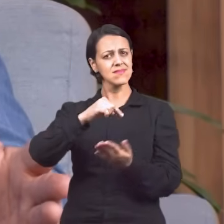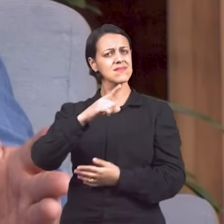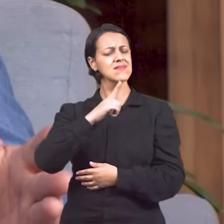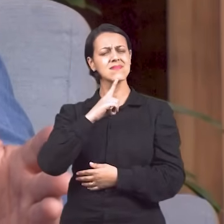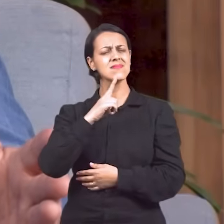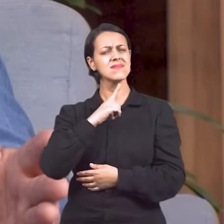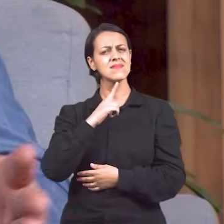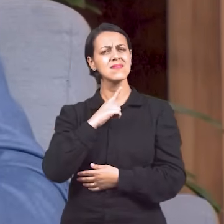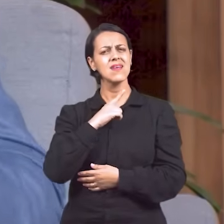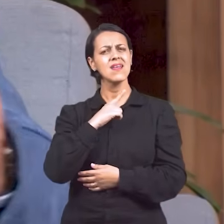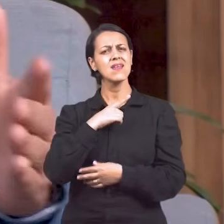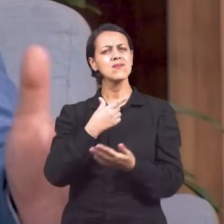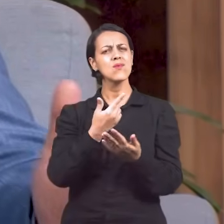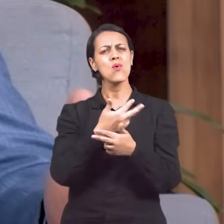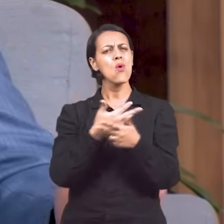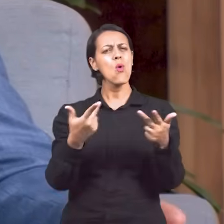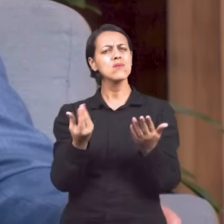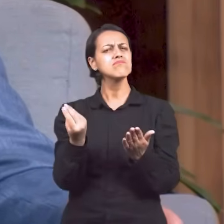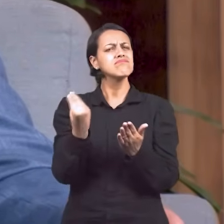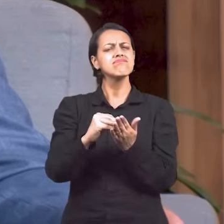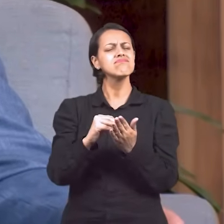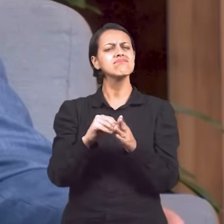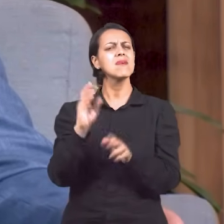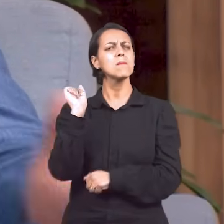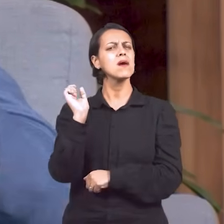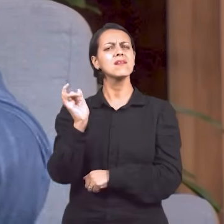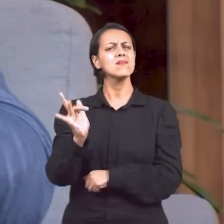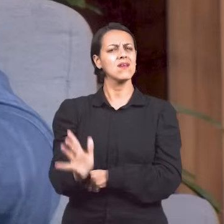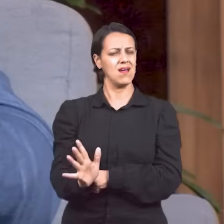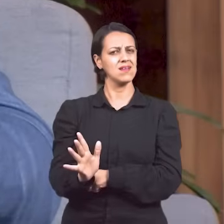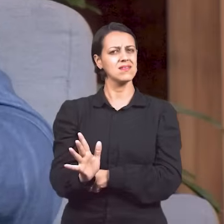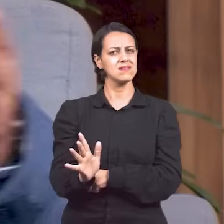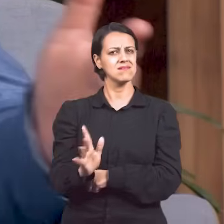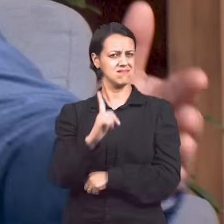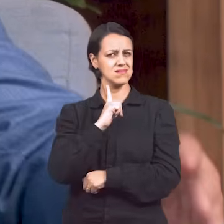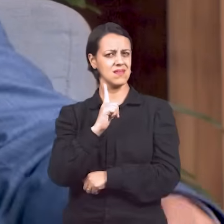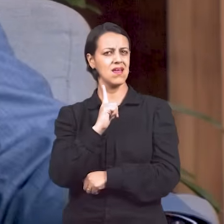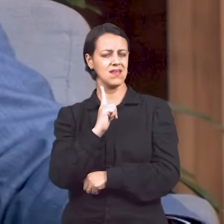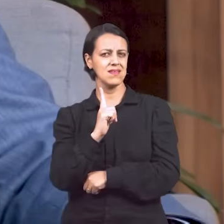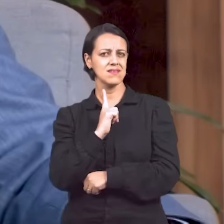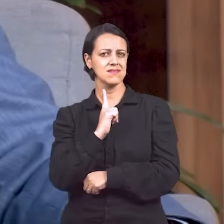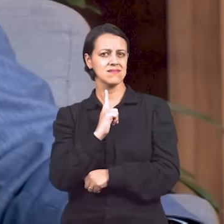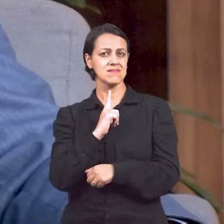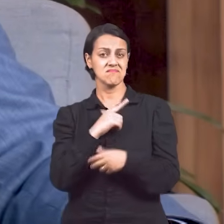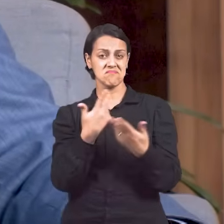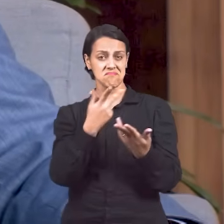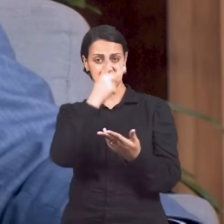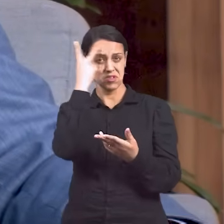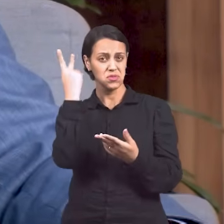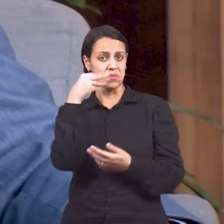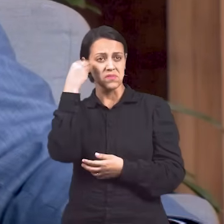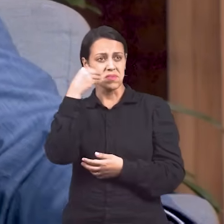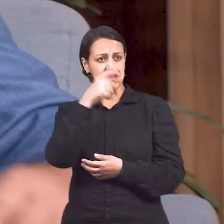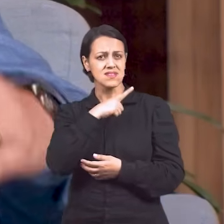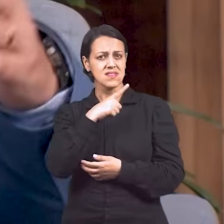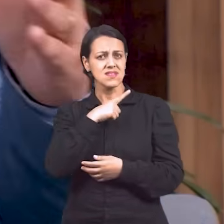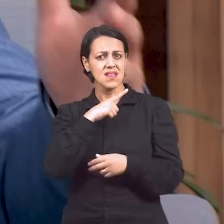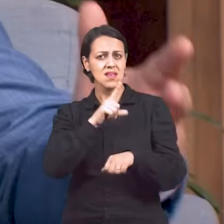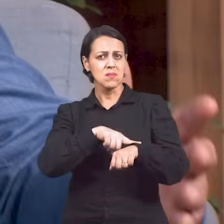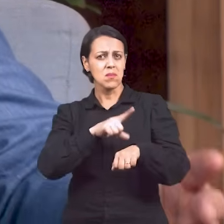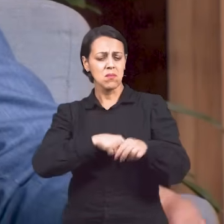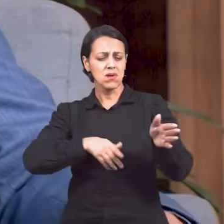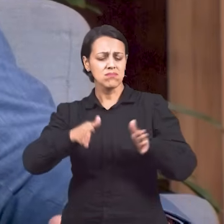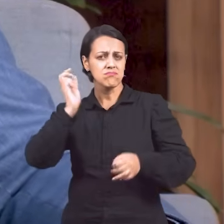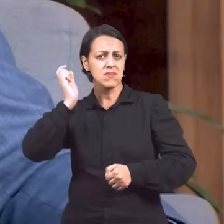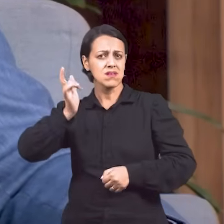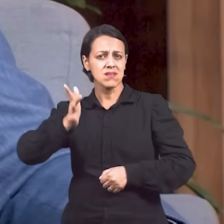Deus registra alguma coisa sobre a madrugada? Pastor Jonas, a gente consegue achar na palavra alguma coisa sobre madrugada? Alguém que viveu